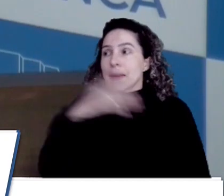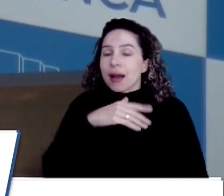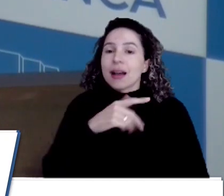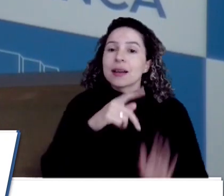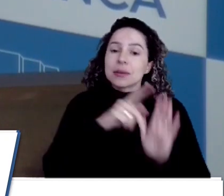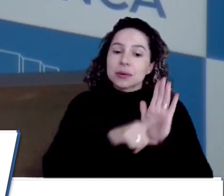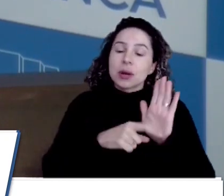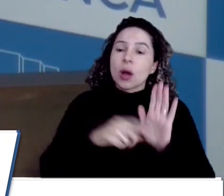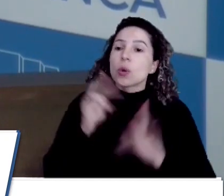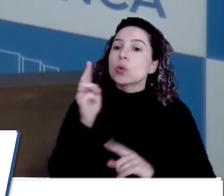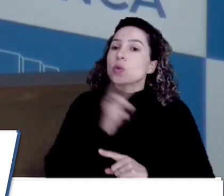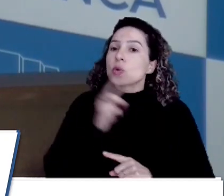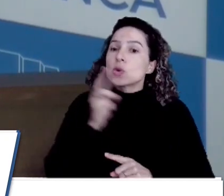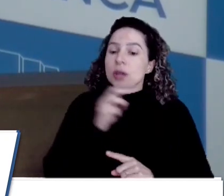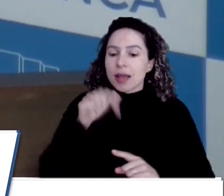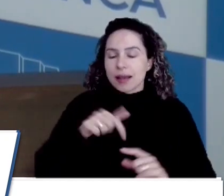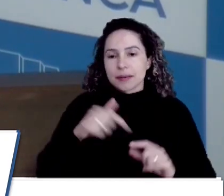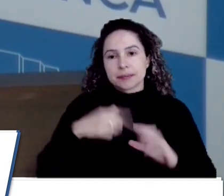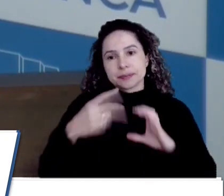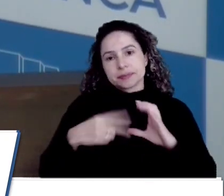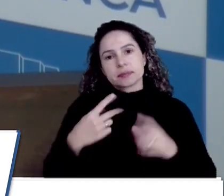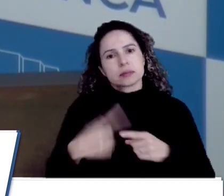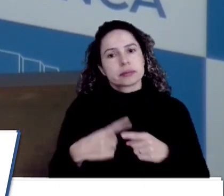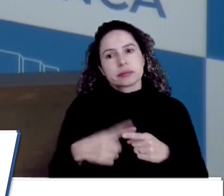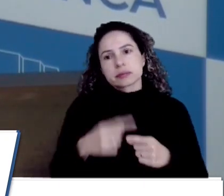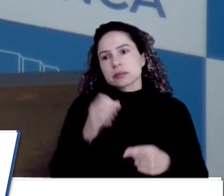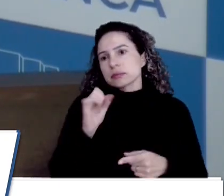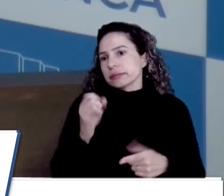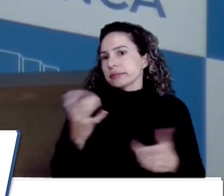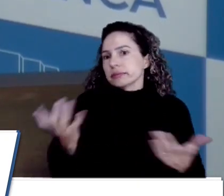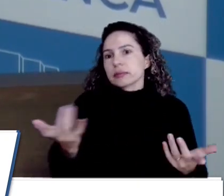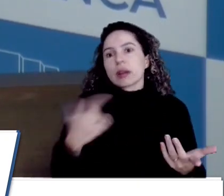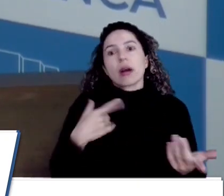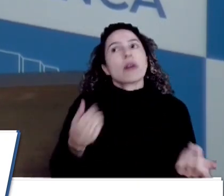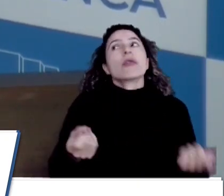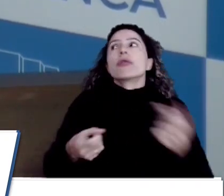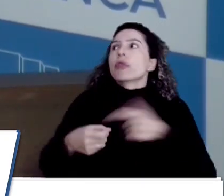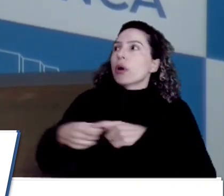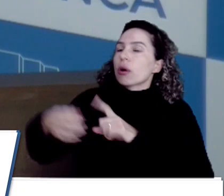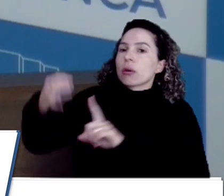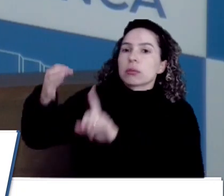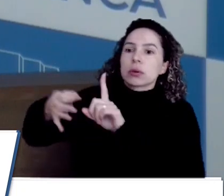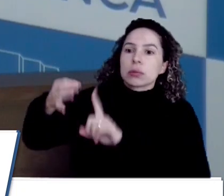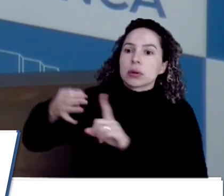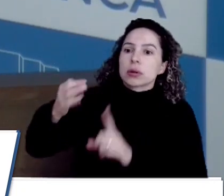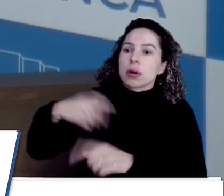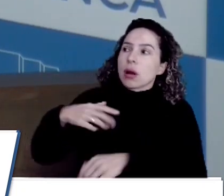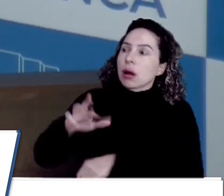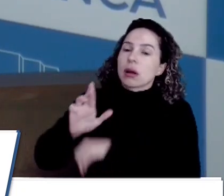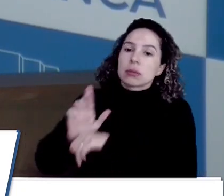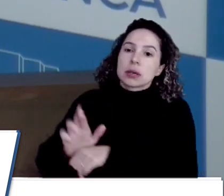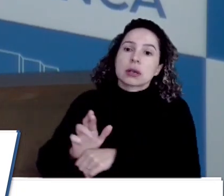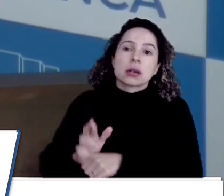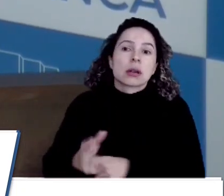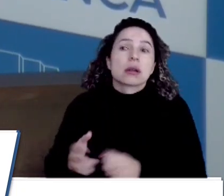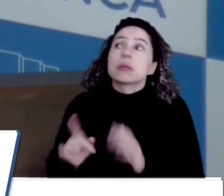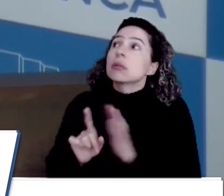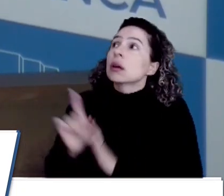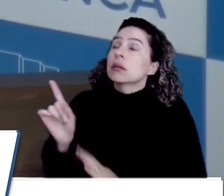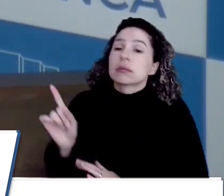aprovar, porque senão nós vamos ter que voltar lá no promotor e fazer uma representação e perguntar